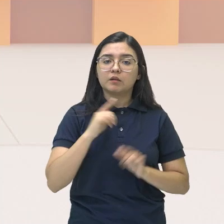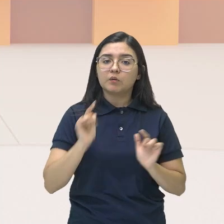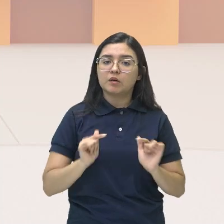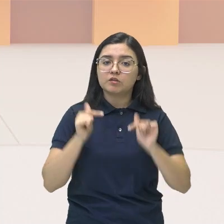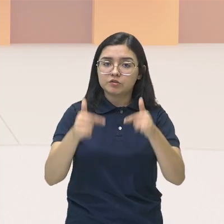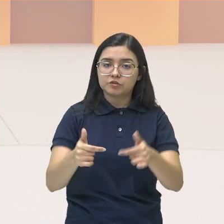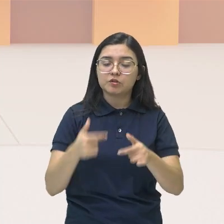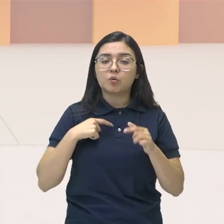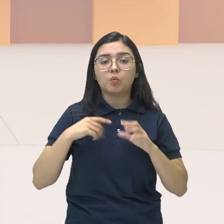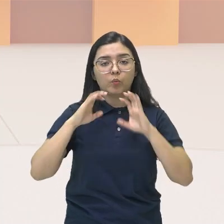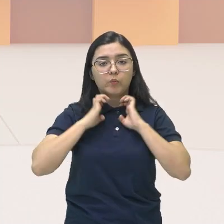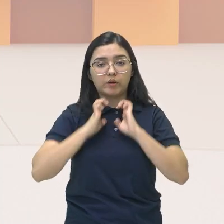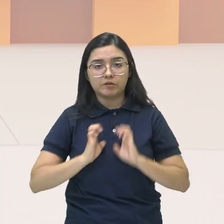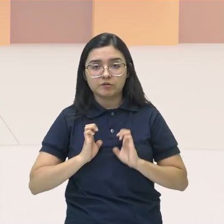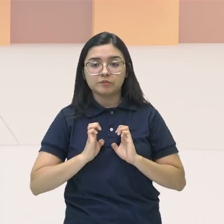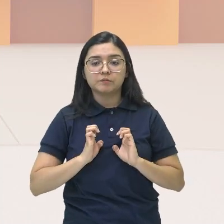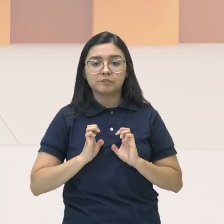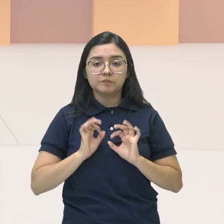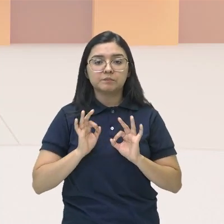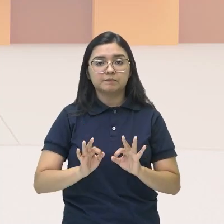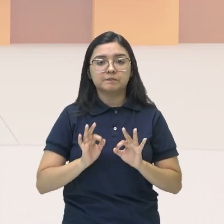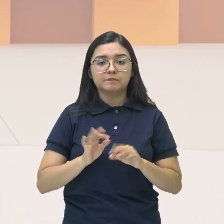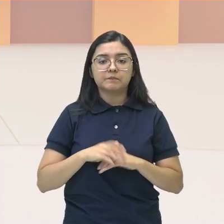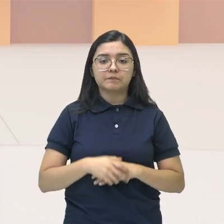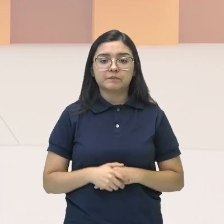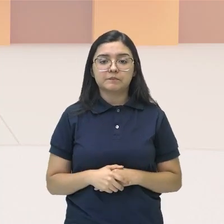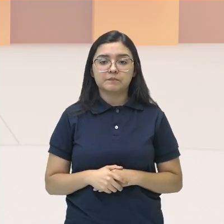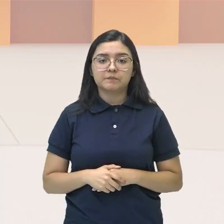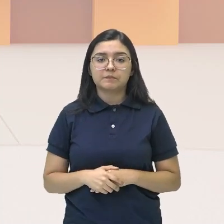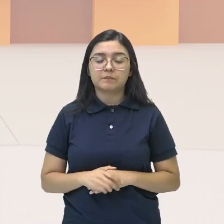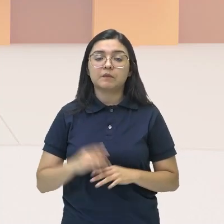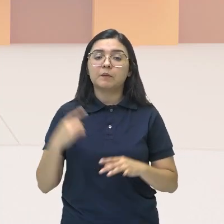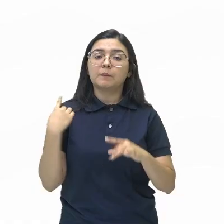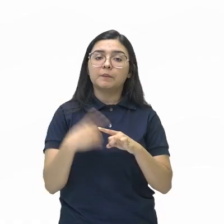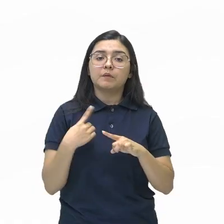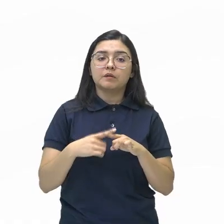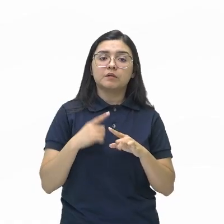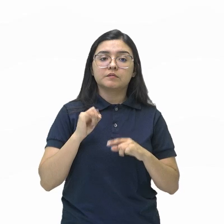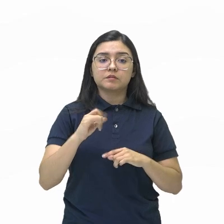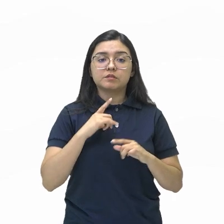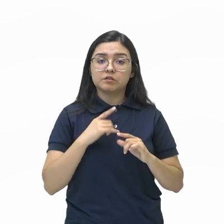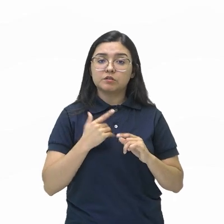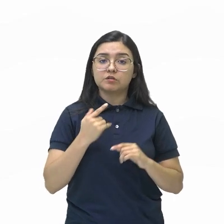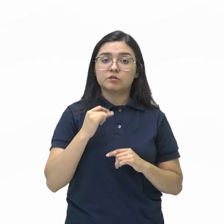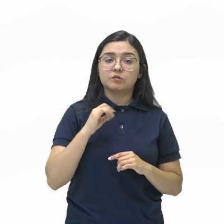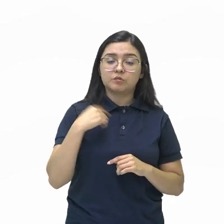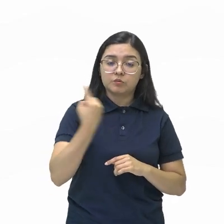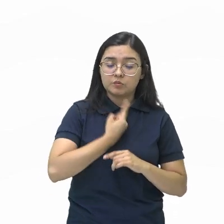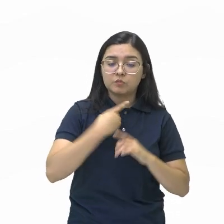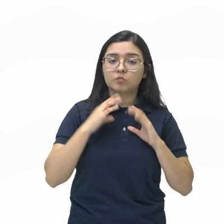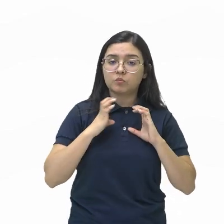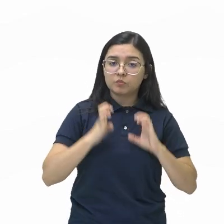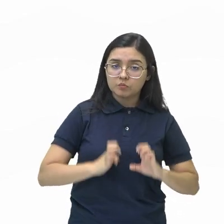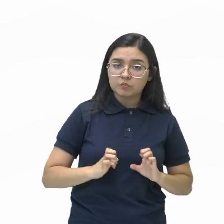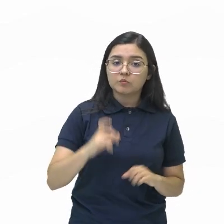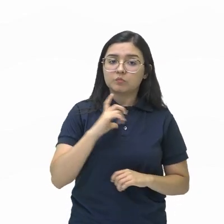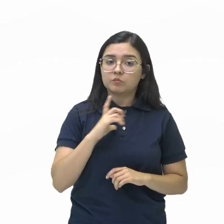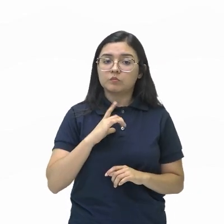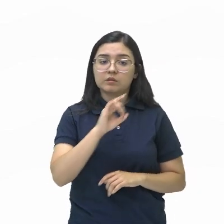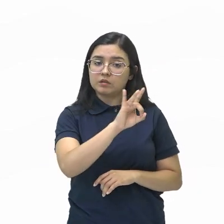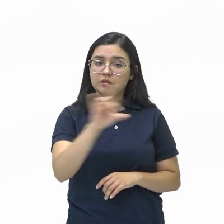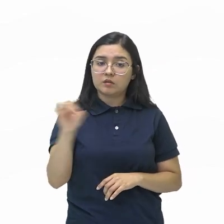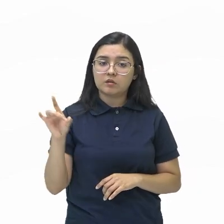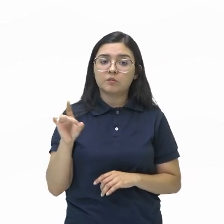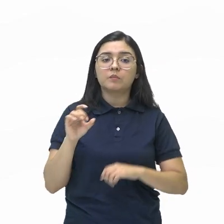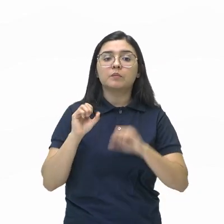agir eticamente. Olha só que interessante, tá bom? Porque ao agir eticamente, cada um de